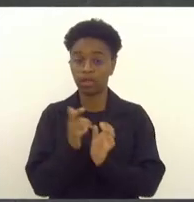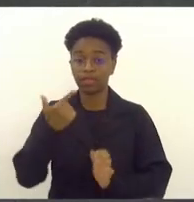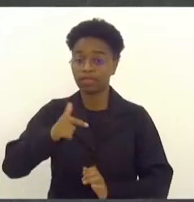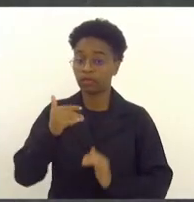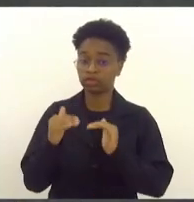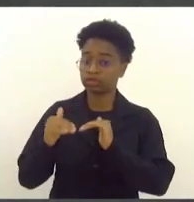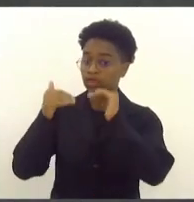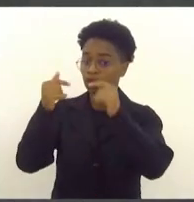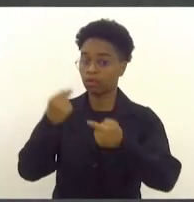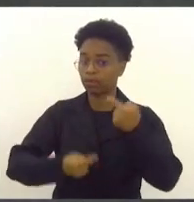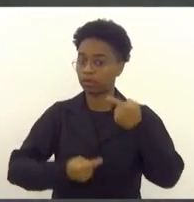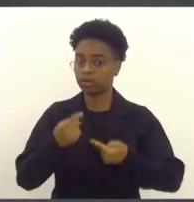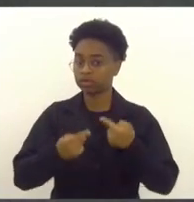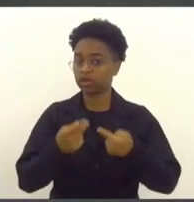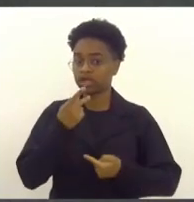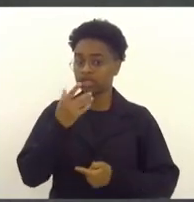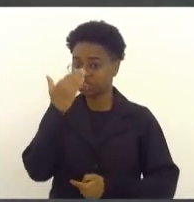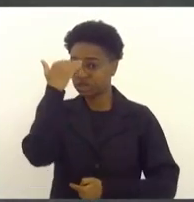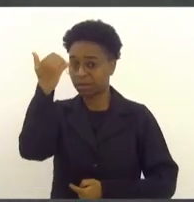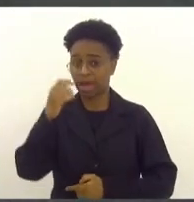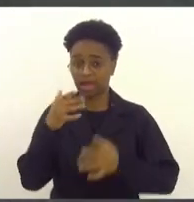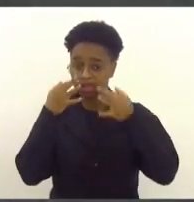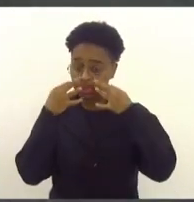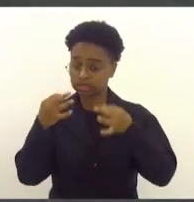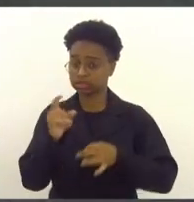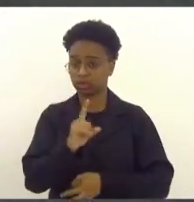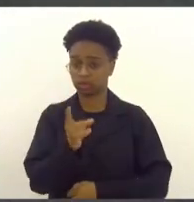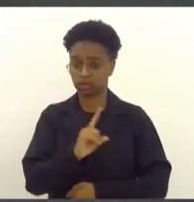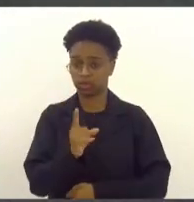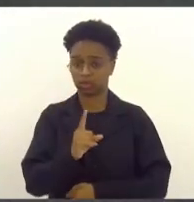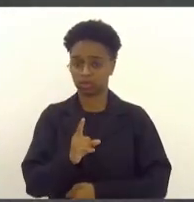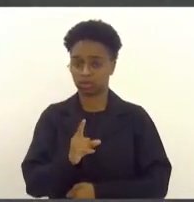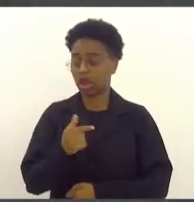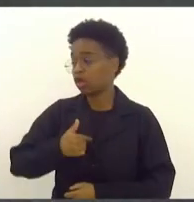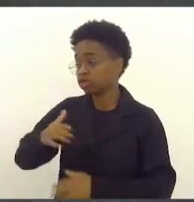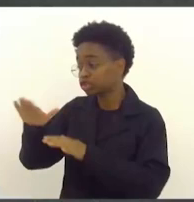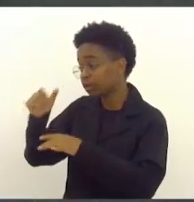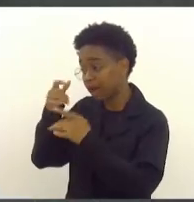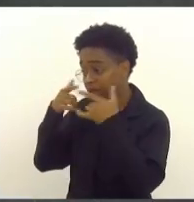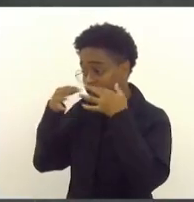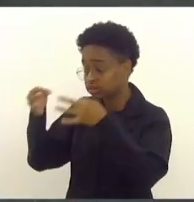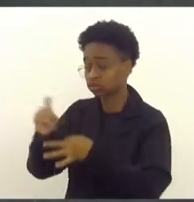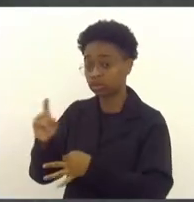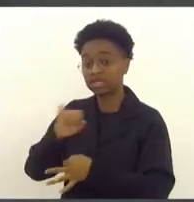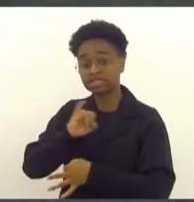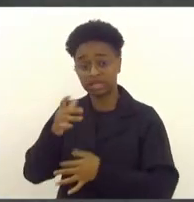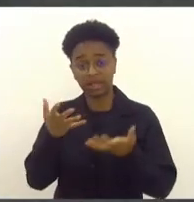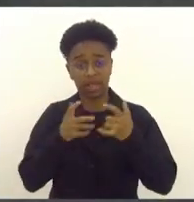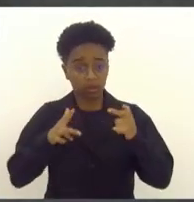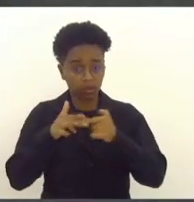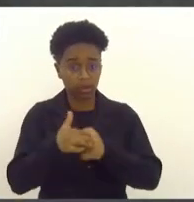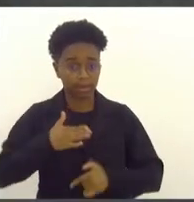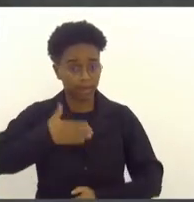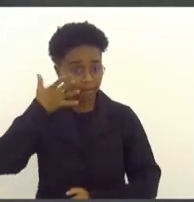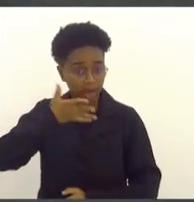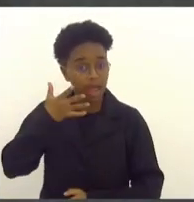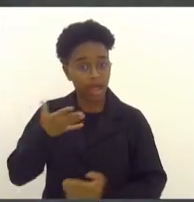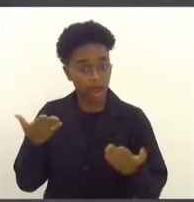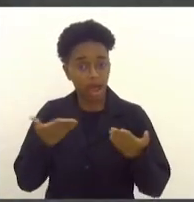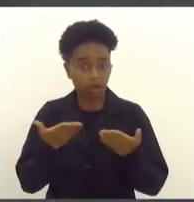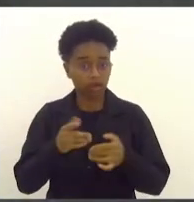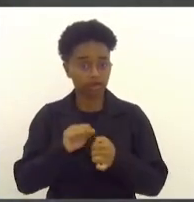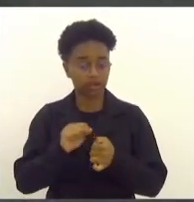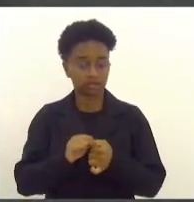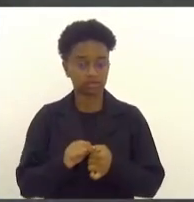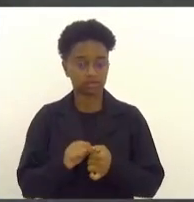autoridade política para chamar a atenção do colega seu mandamento até agora eu não estou Cássia